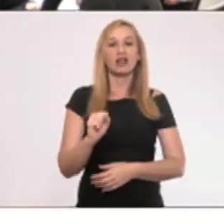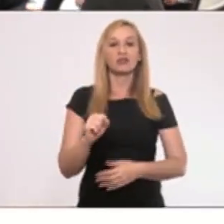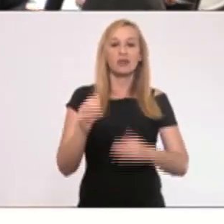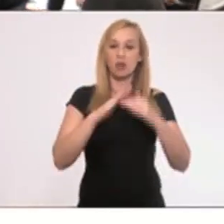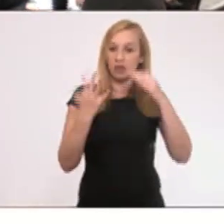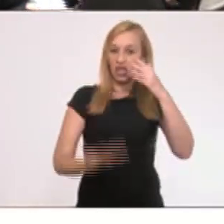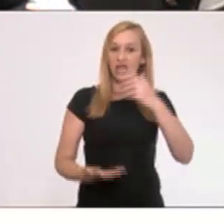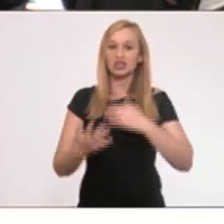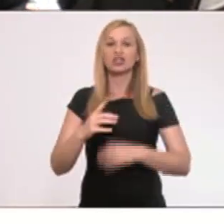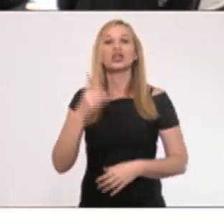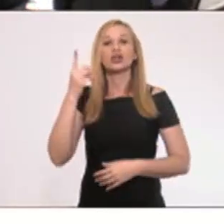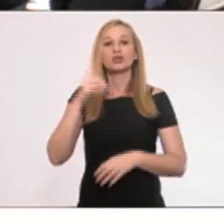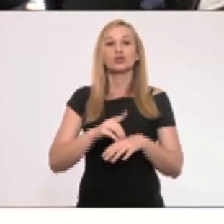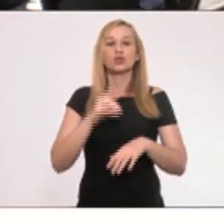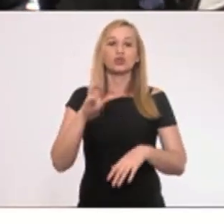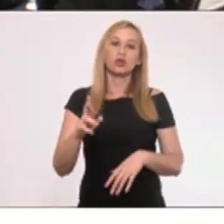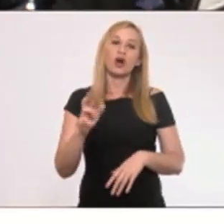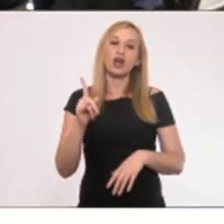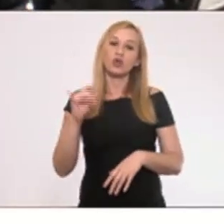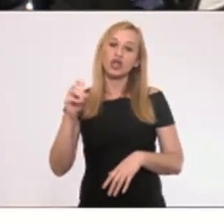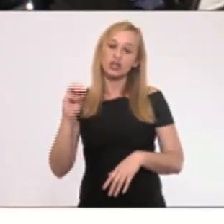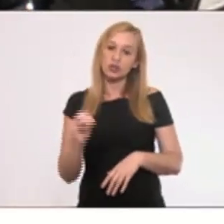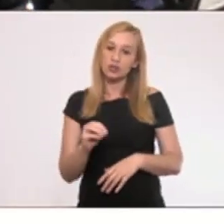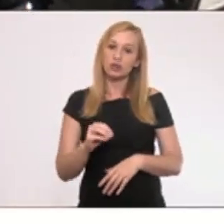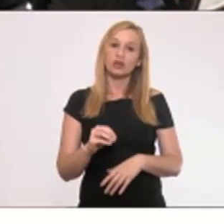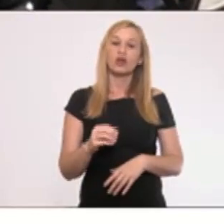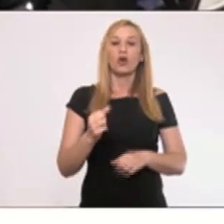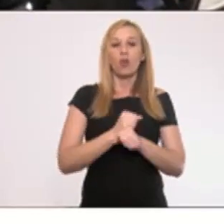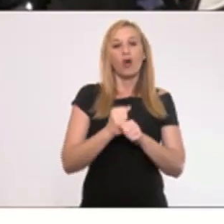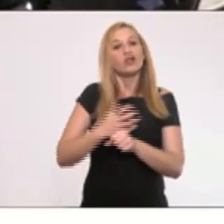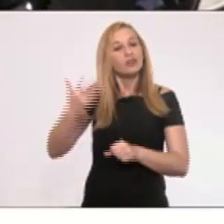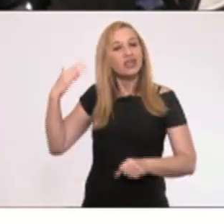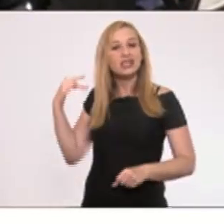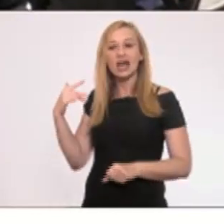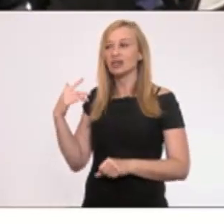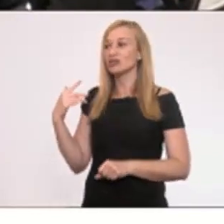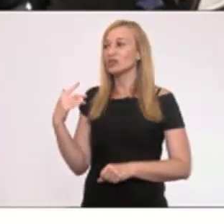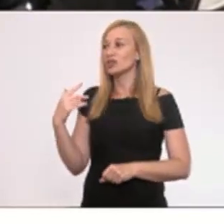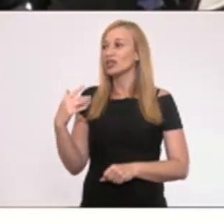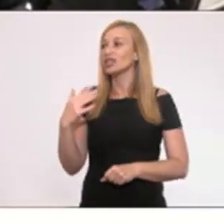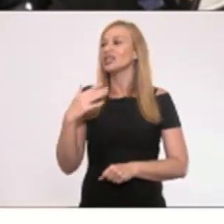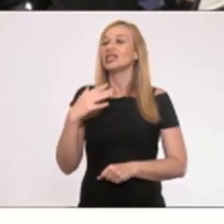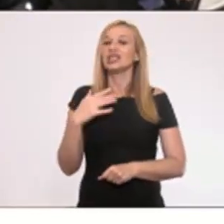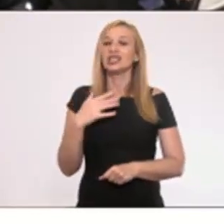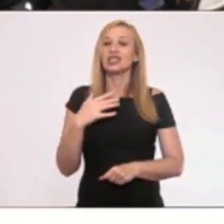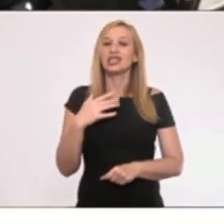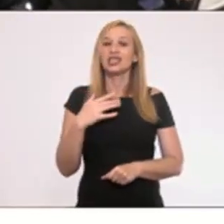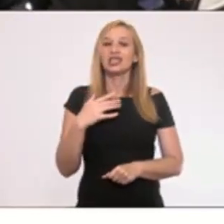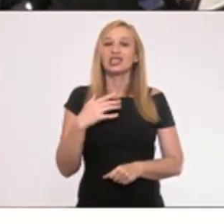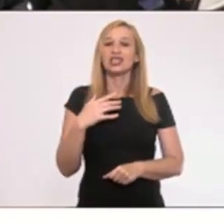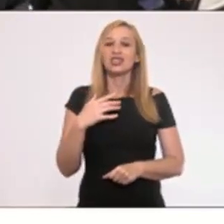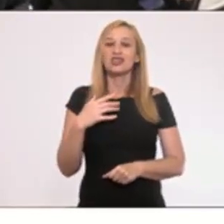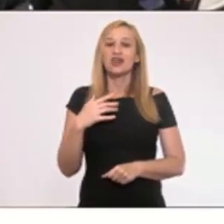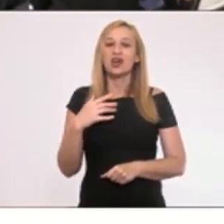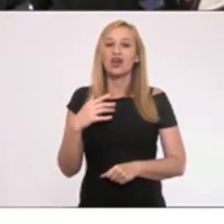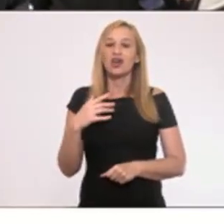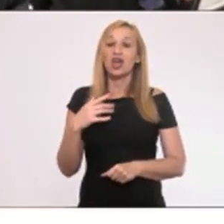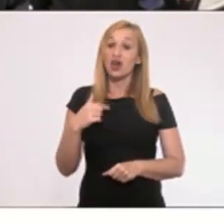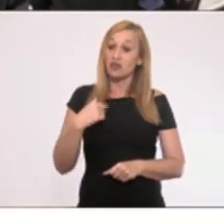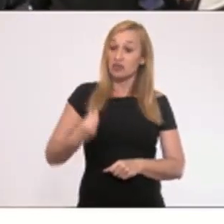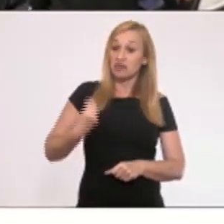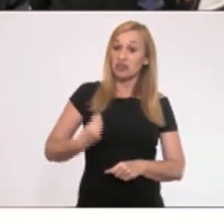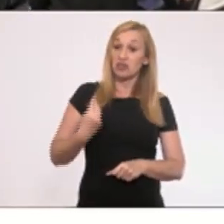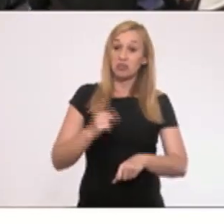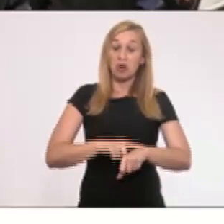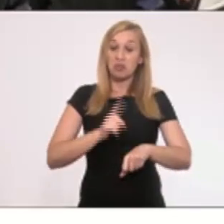homenagem ao doutor Aloísio, com quem no ano passado eu intensamente passei por todo o período eleitoral e